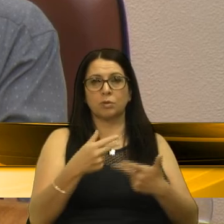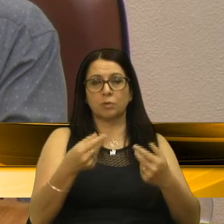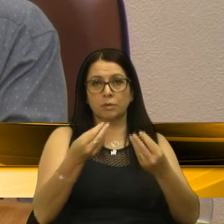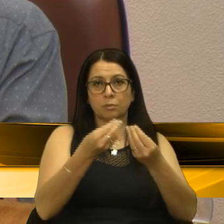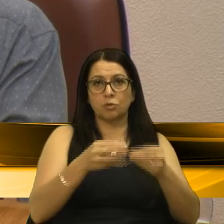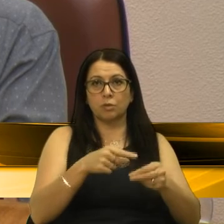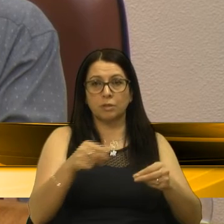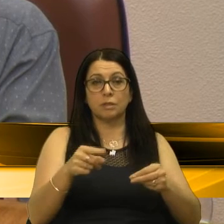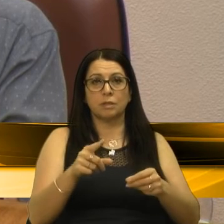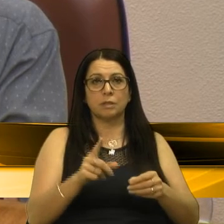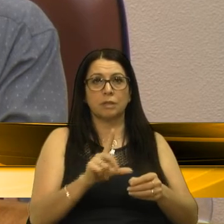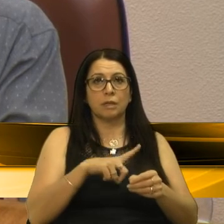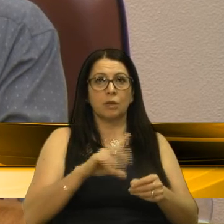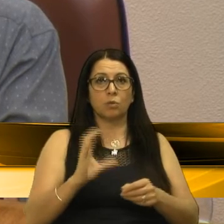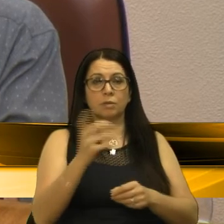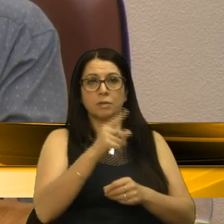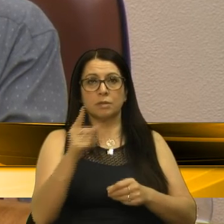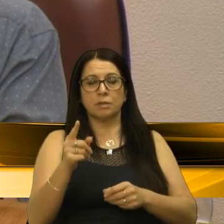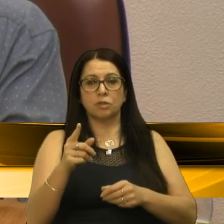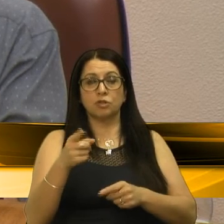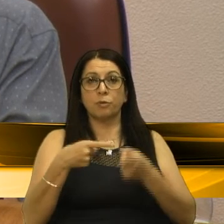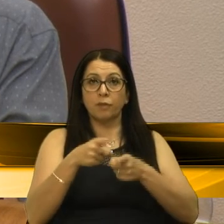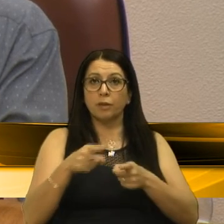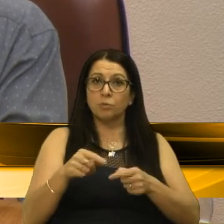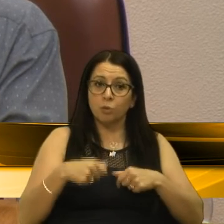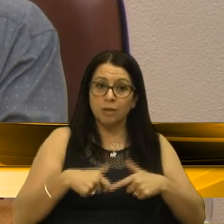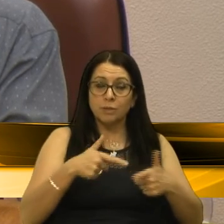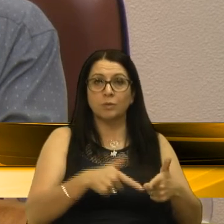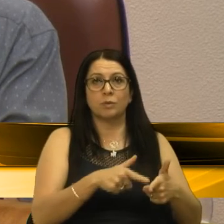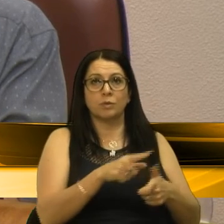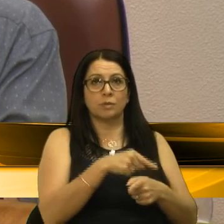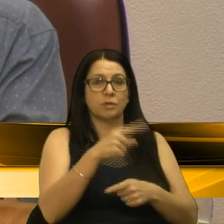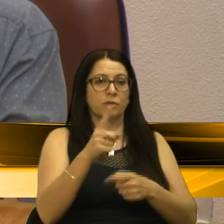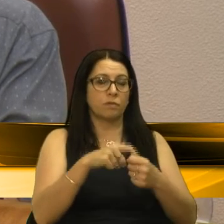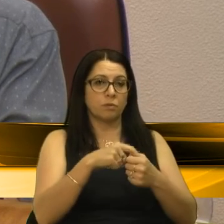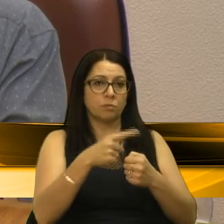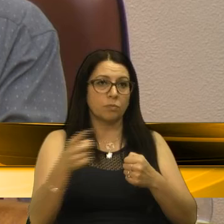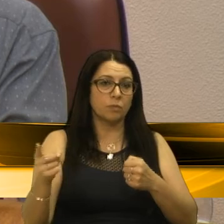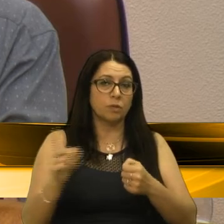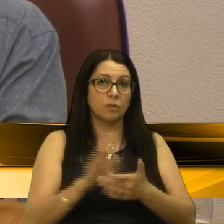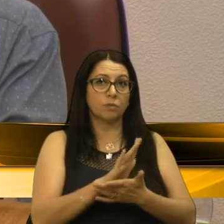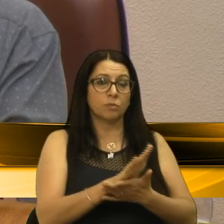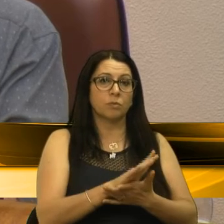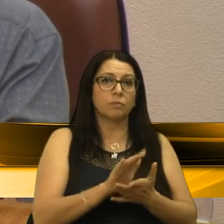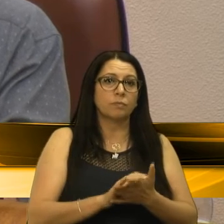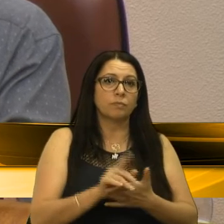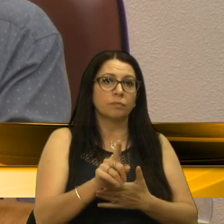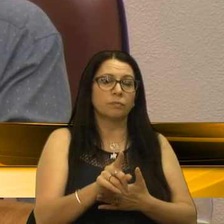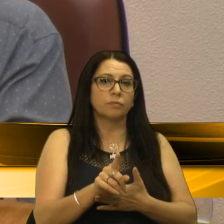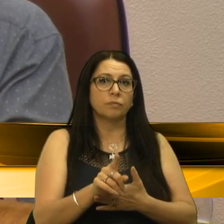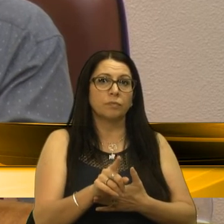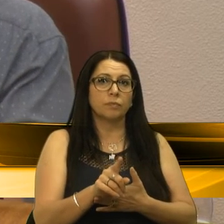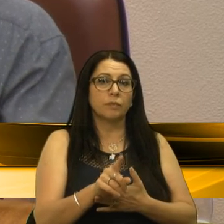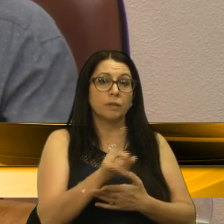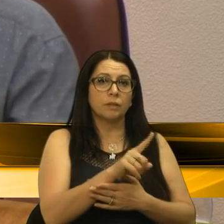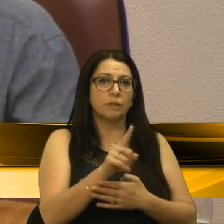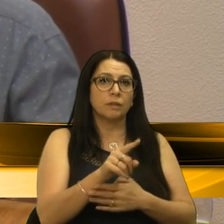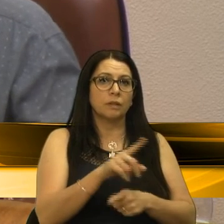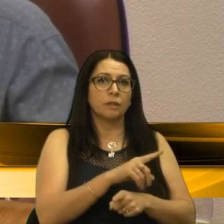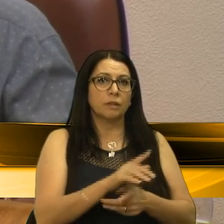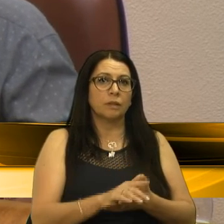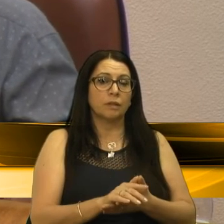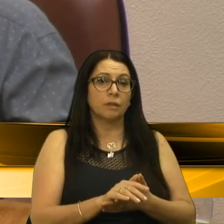nas dependências desse, provocados por ações de vínculos dos órgãos estaduais responsáveis pela administração do